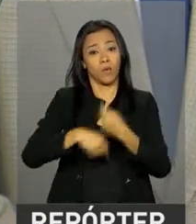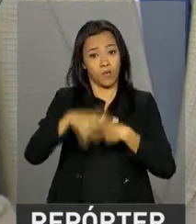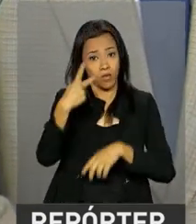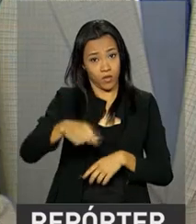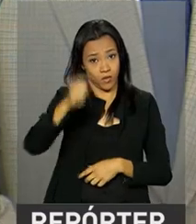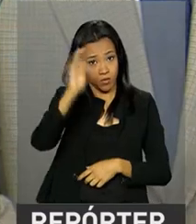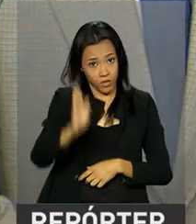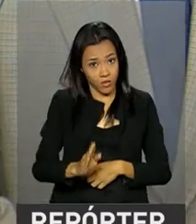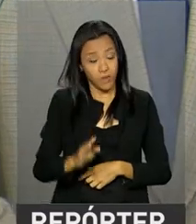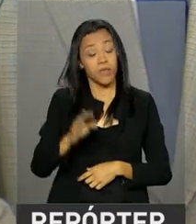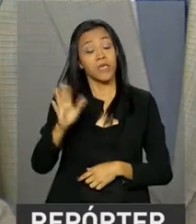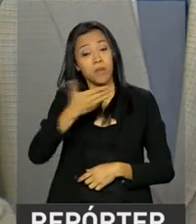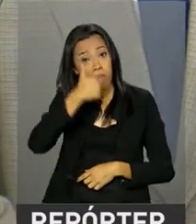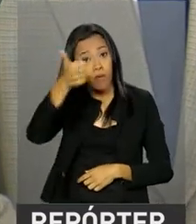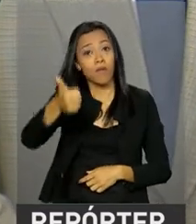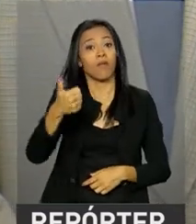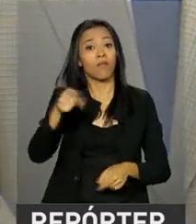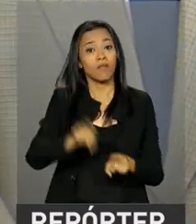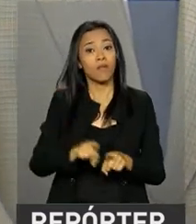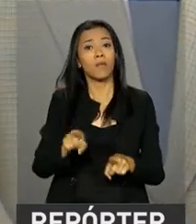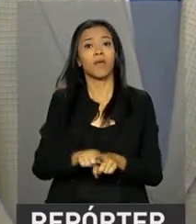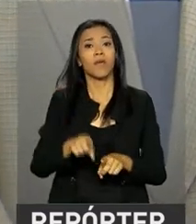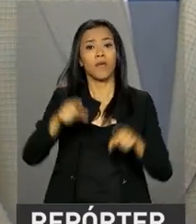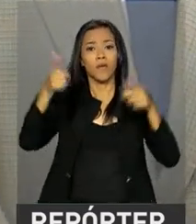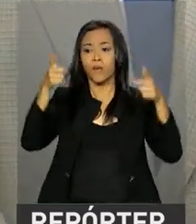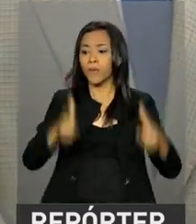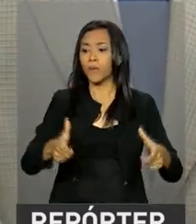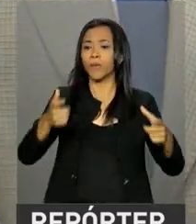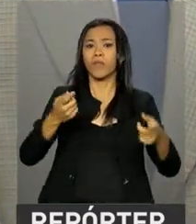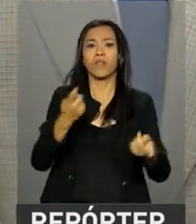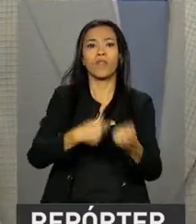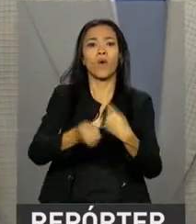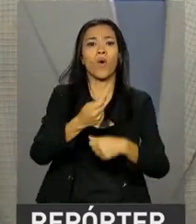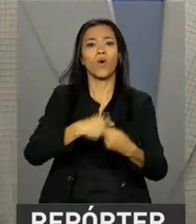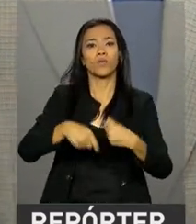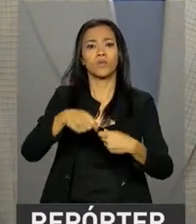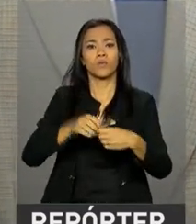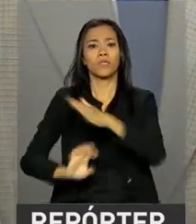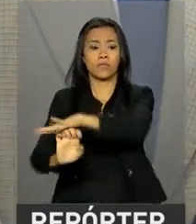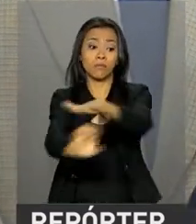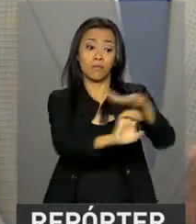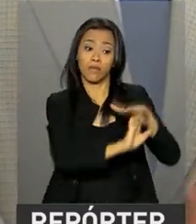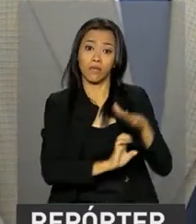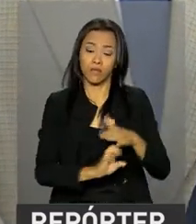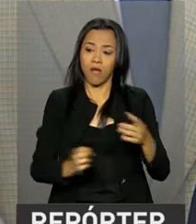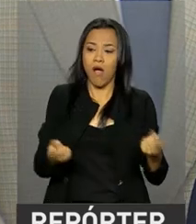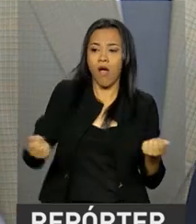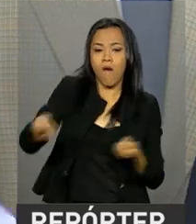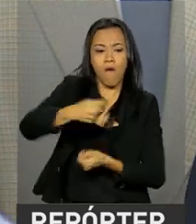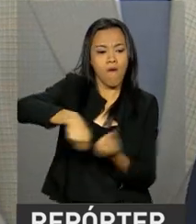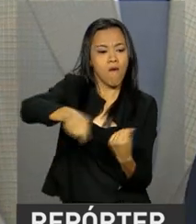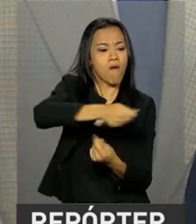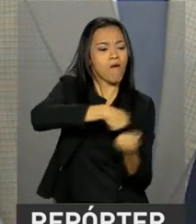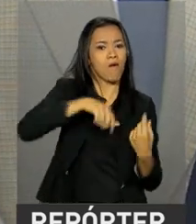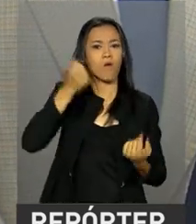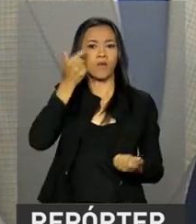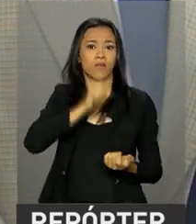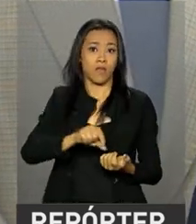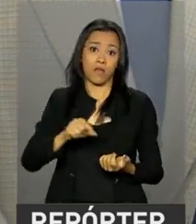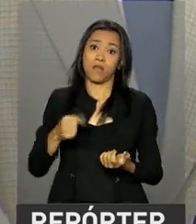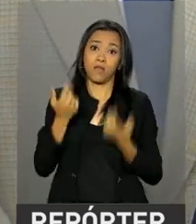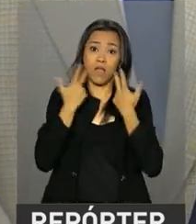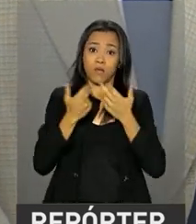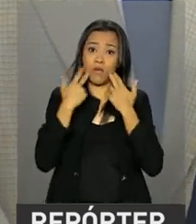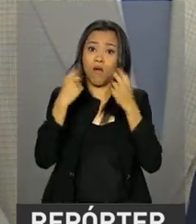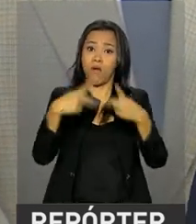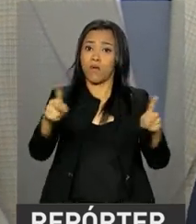melhorarmos significativamente o ambiente de negócios para o setor privado, de forma que ele possa retomar sua vocação